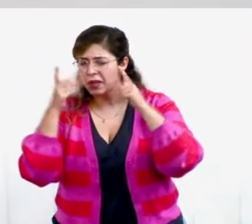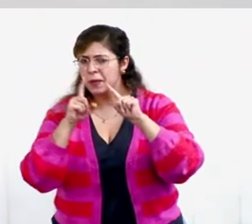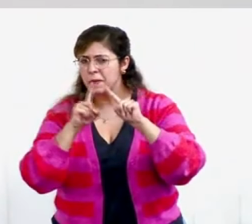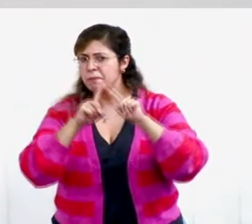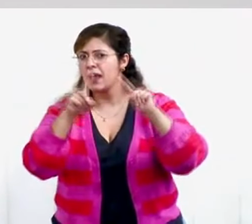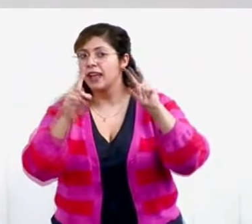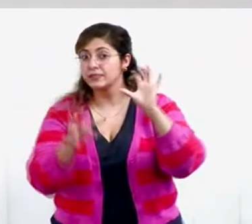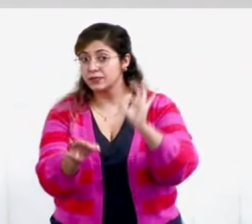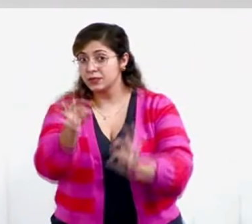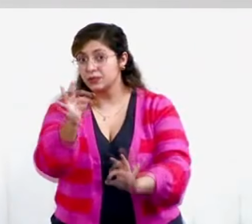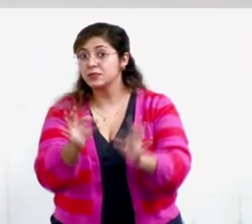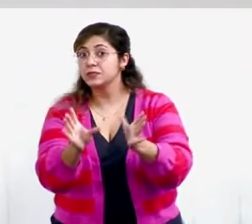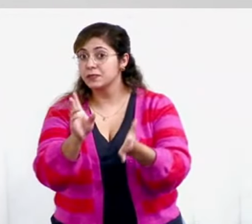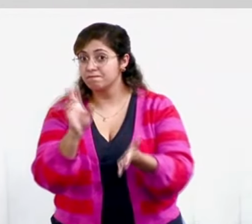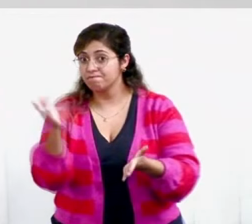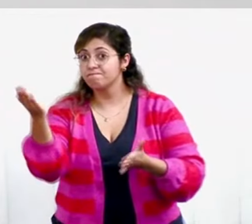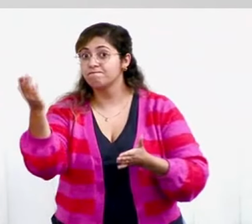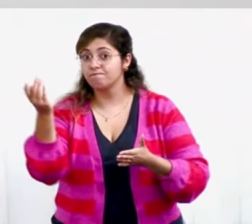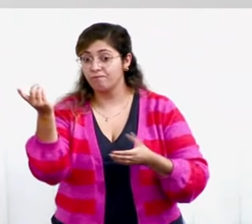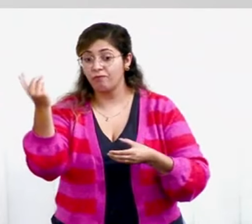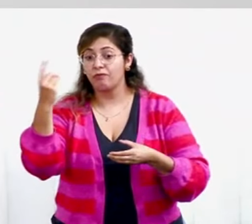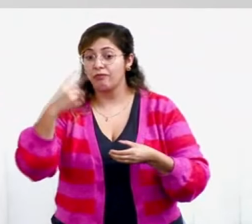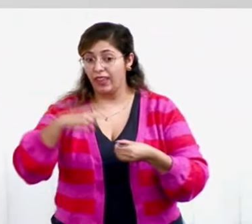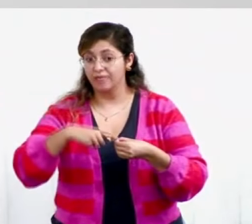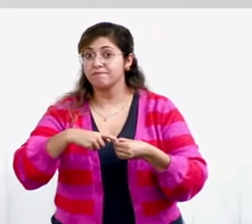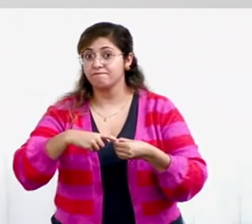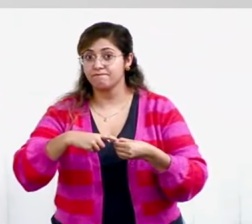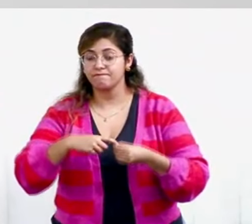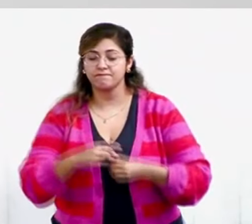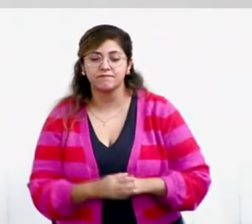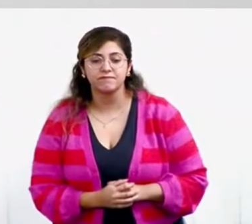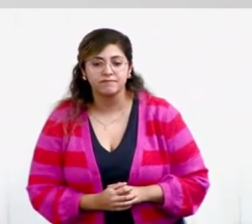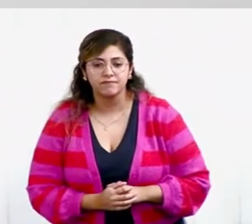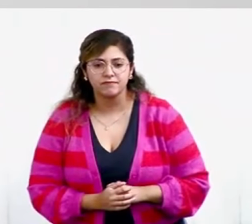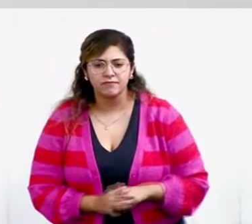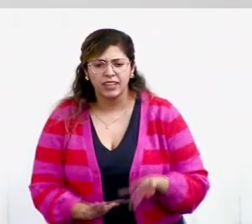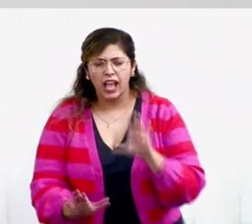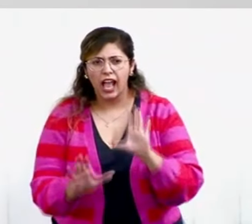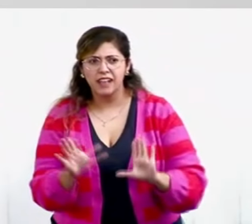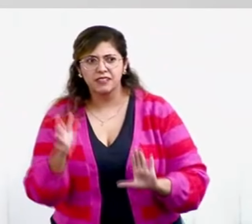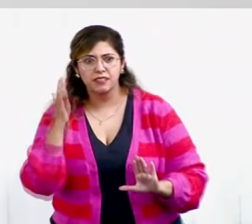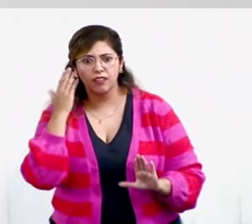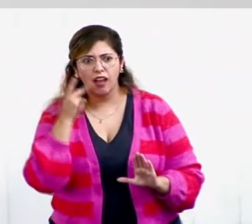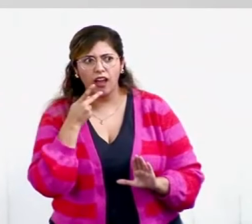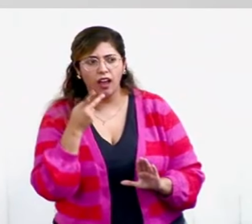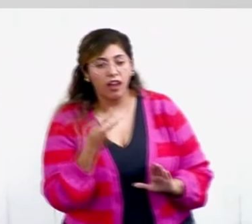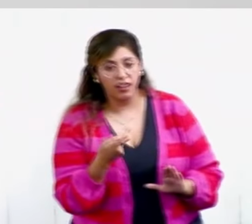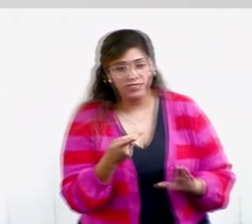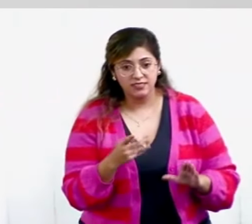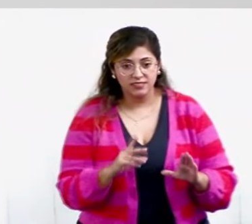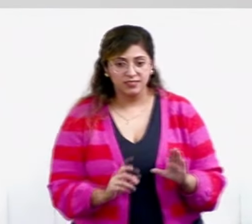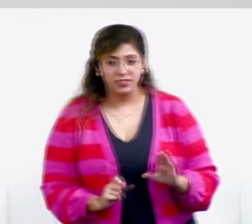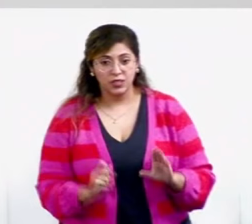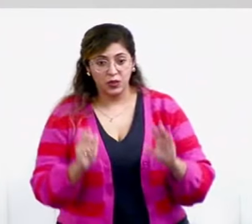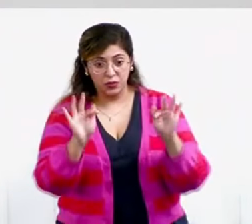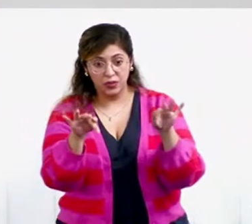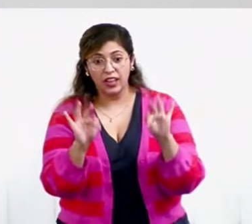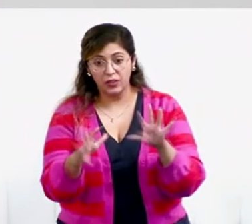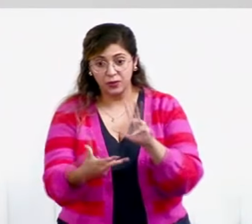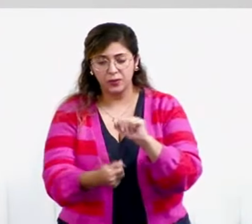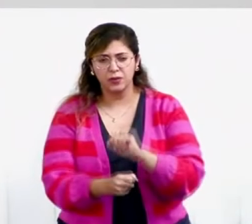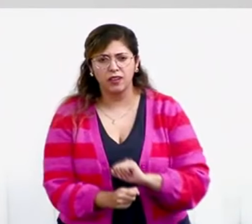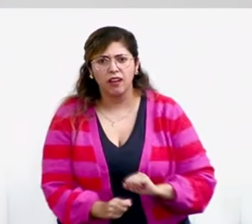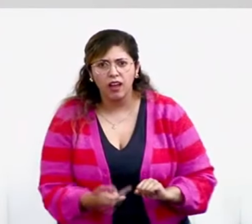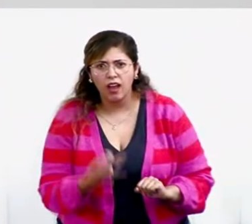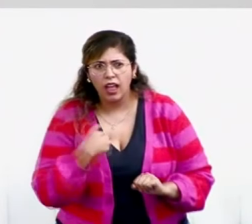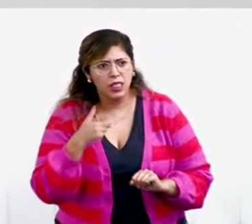Deus virá. Não adianta dizer, eu não sabia, porque o juízo de Deus não pergunta se você sabe ou